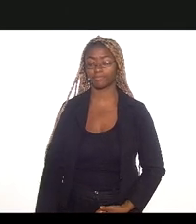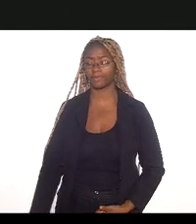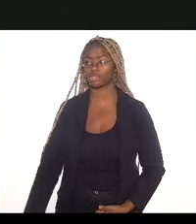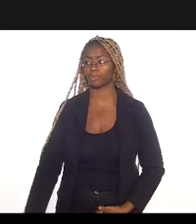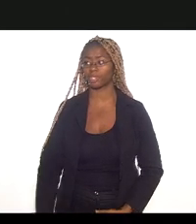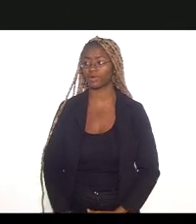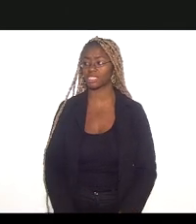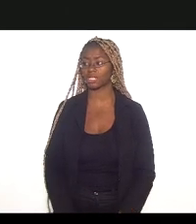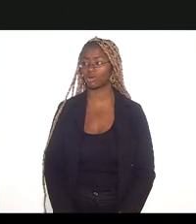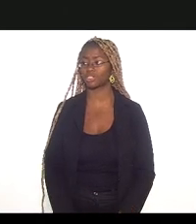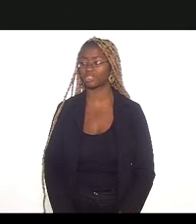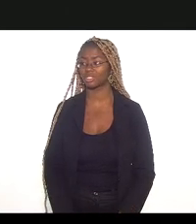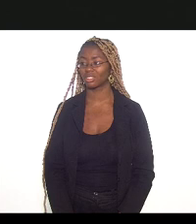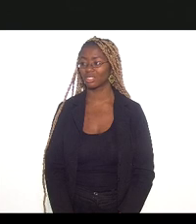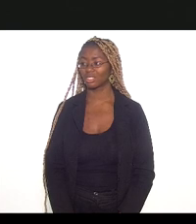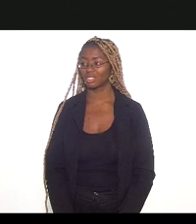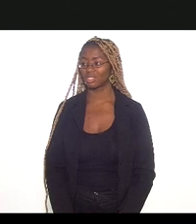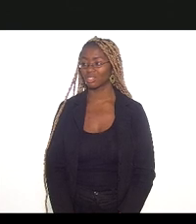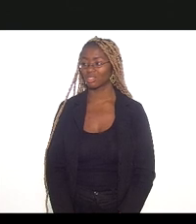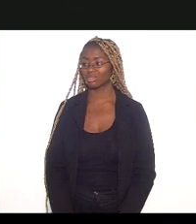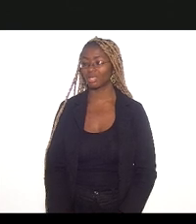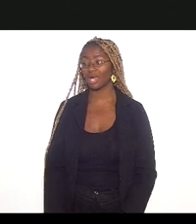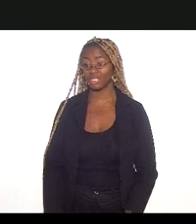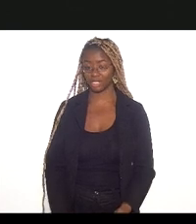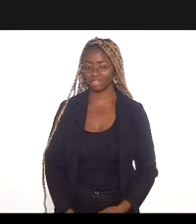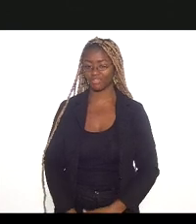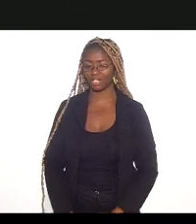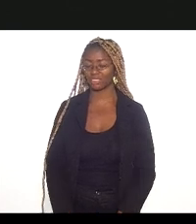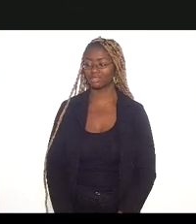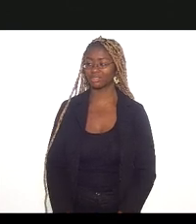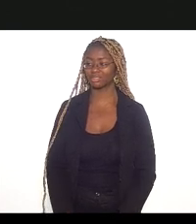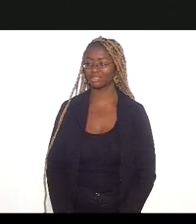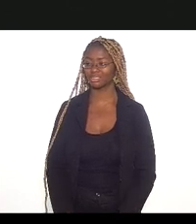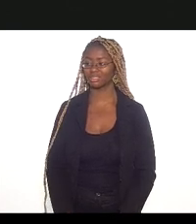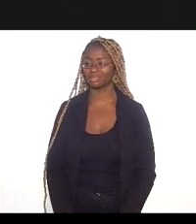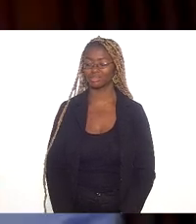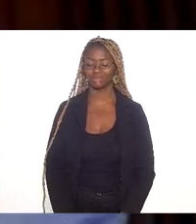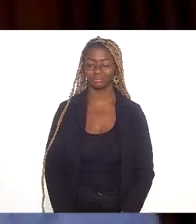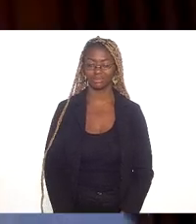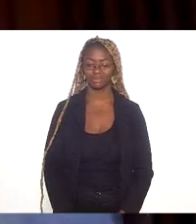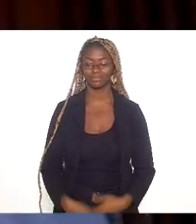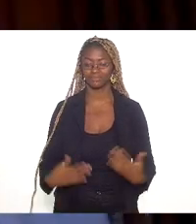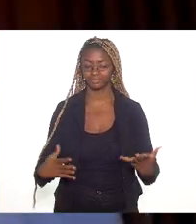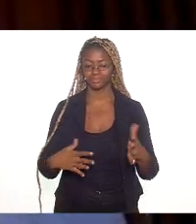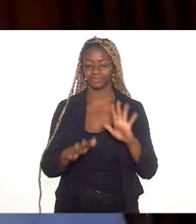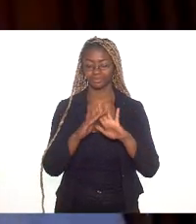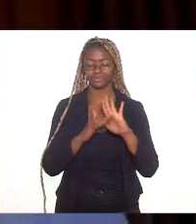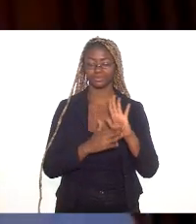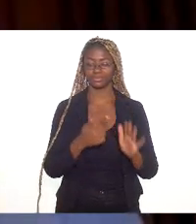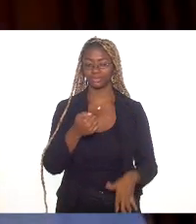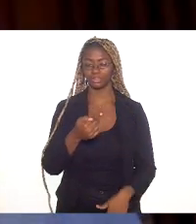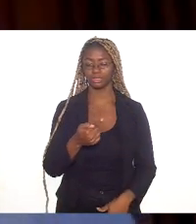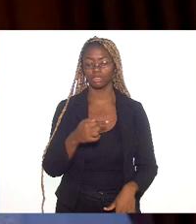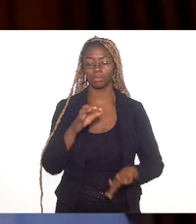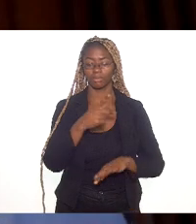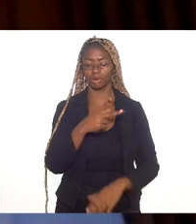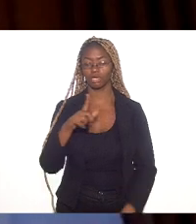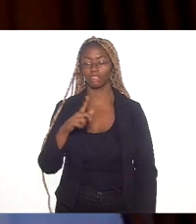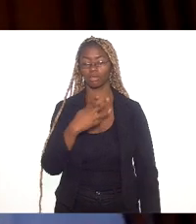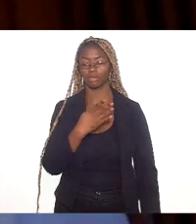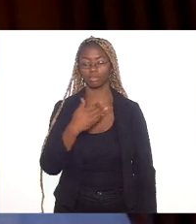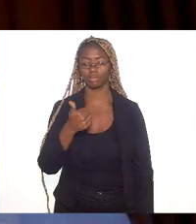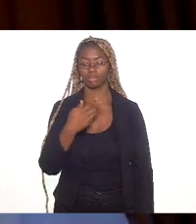Então, baixa em diligência para a Genersa. Acolhido. Sete da pauta. Projeto de lei 4140,